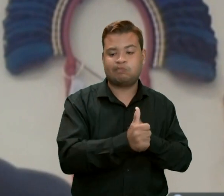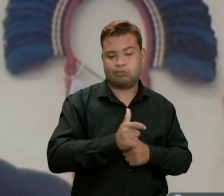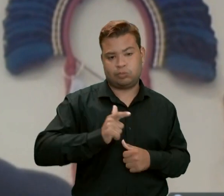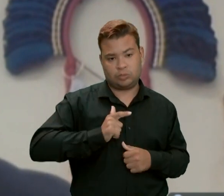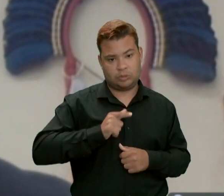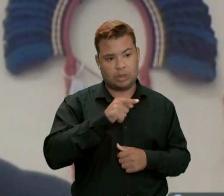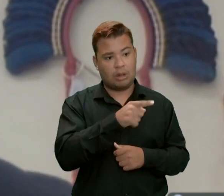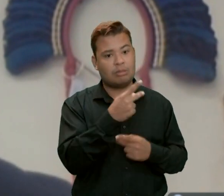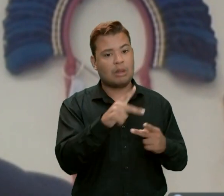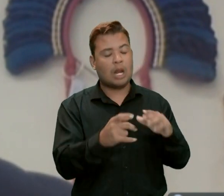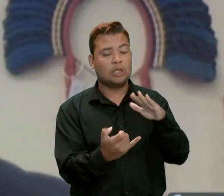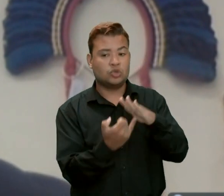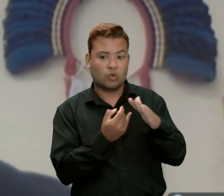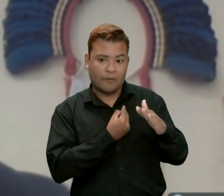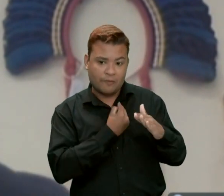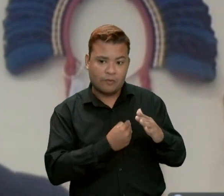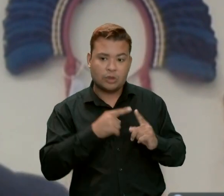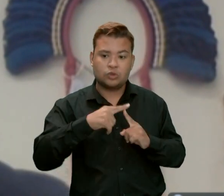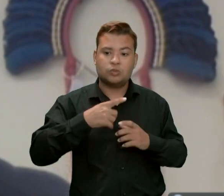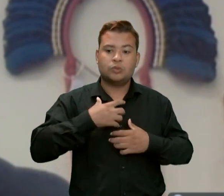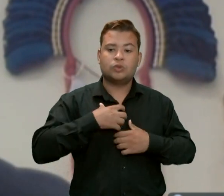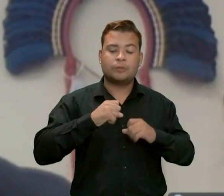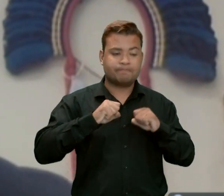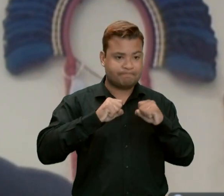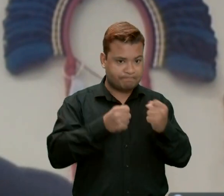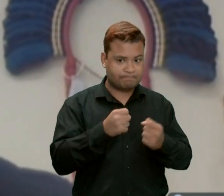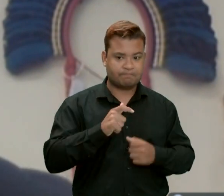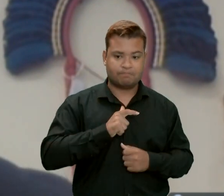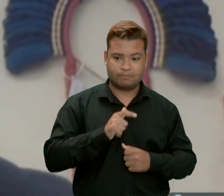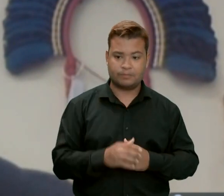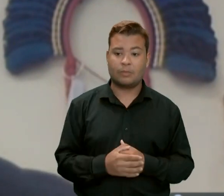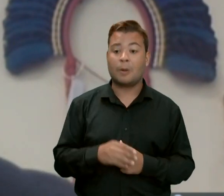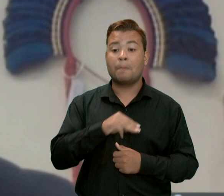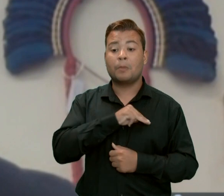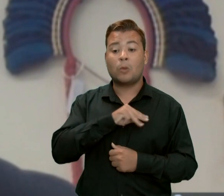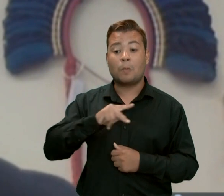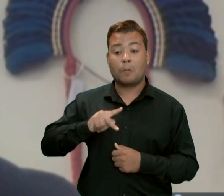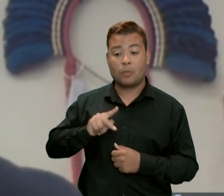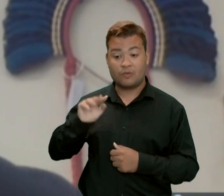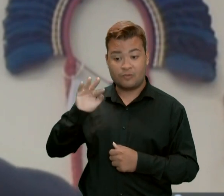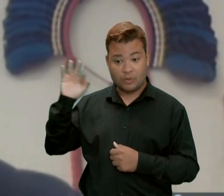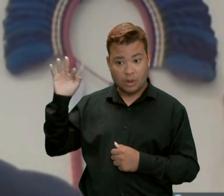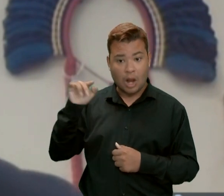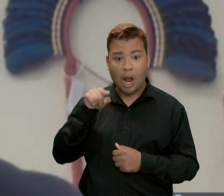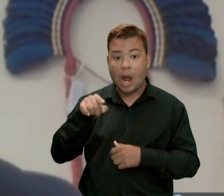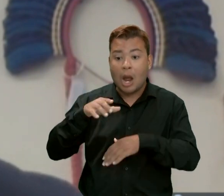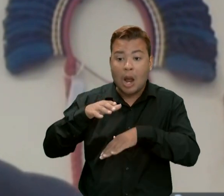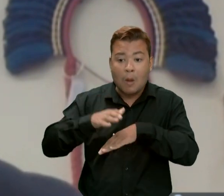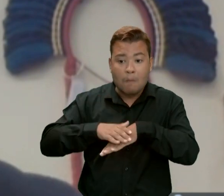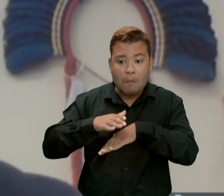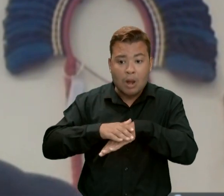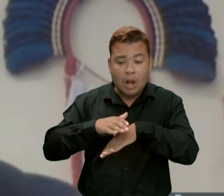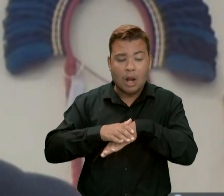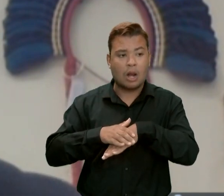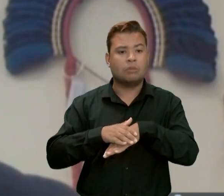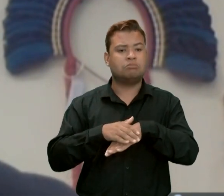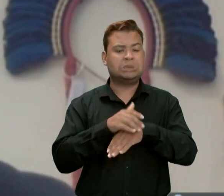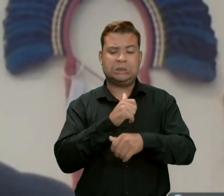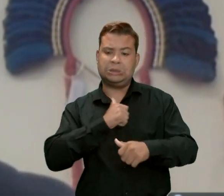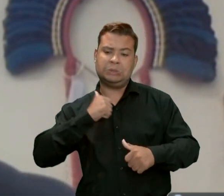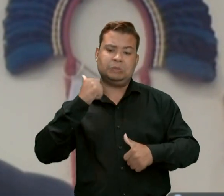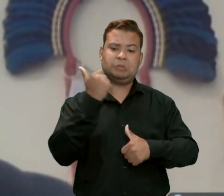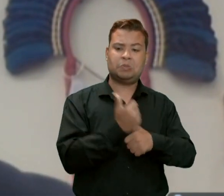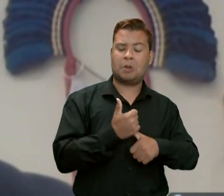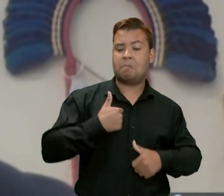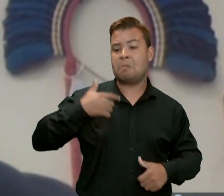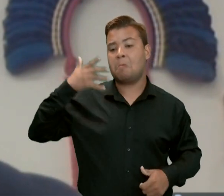suas instituições, de seus modos de vida. O Ministério Federal não pode ser, a gente não pode falar em nome da comunidade, a